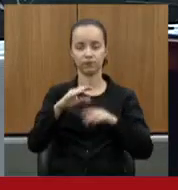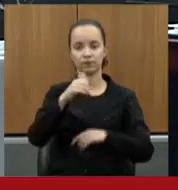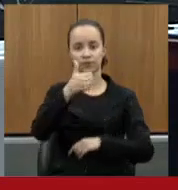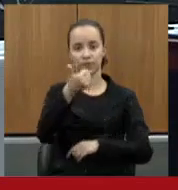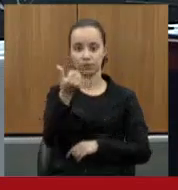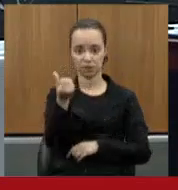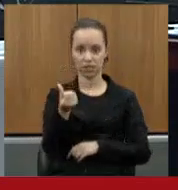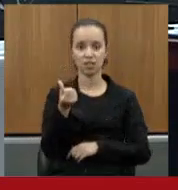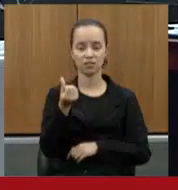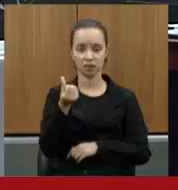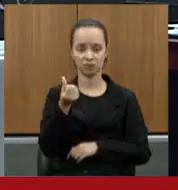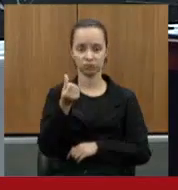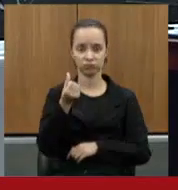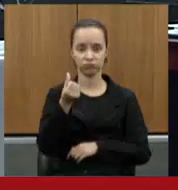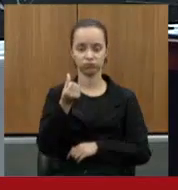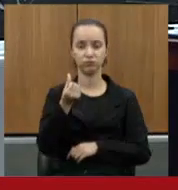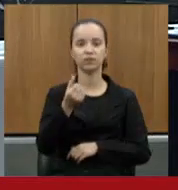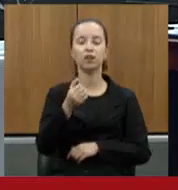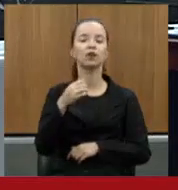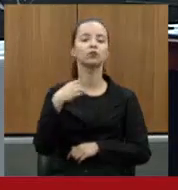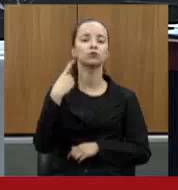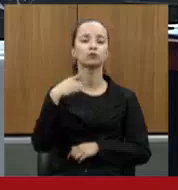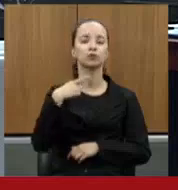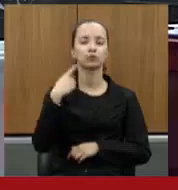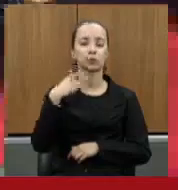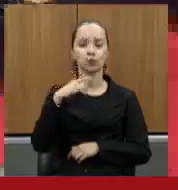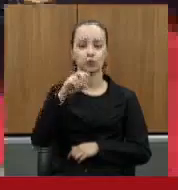16ª Legislatura, doutor Viana.